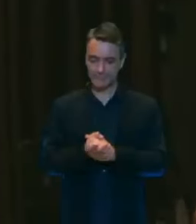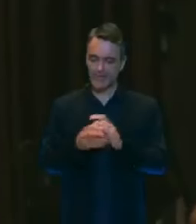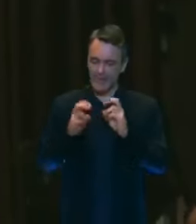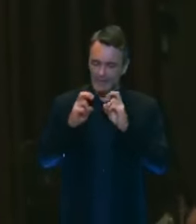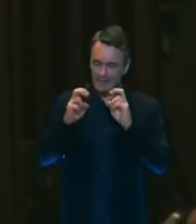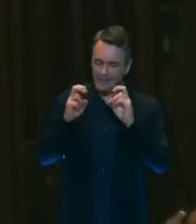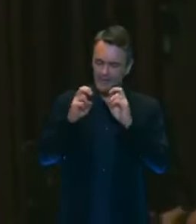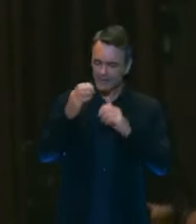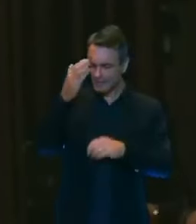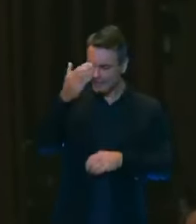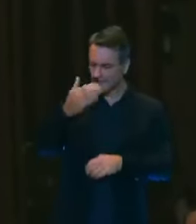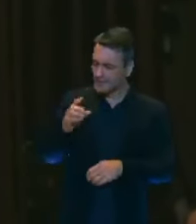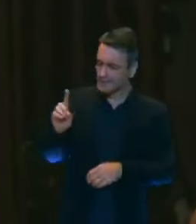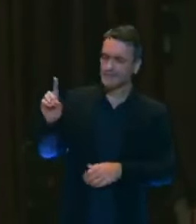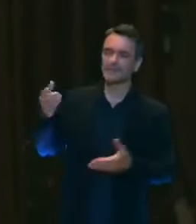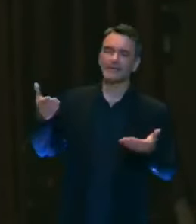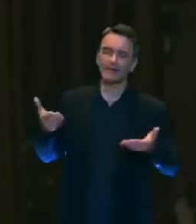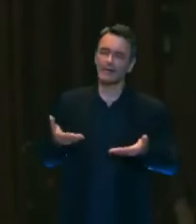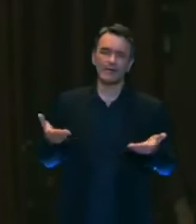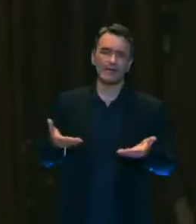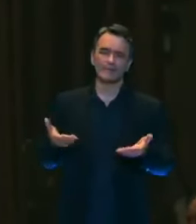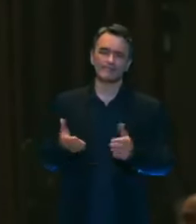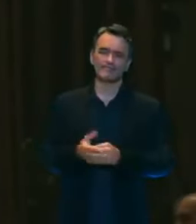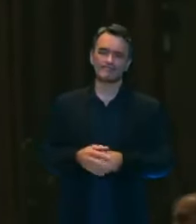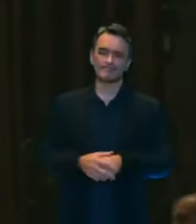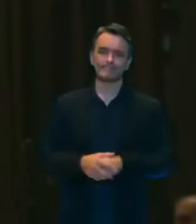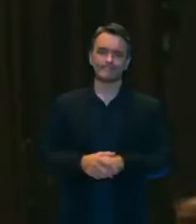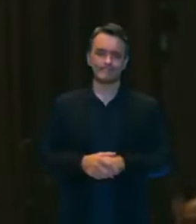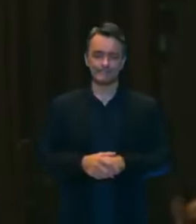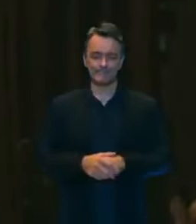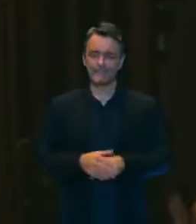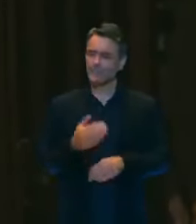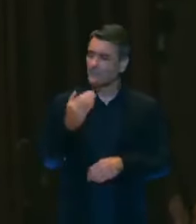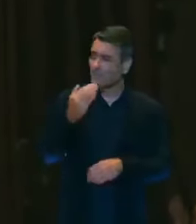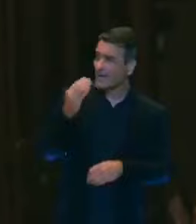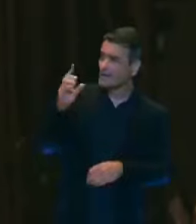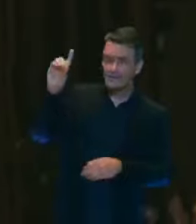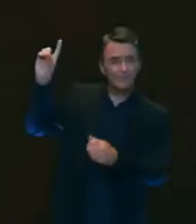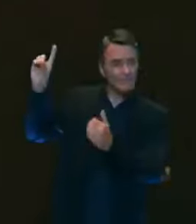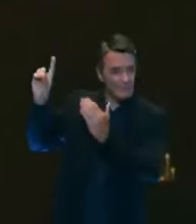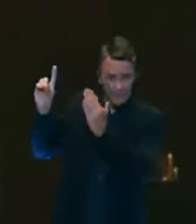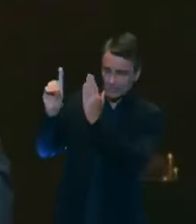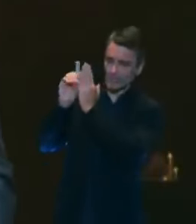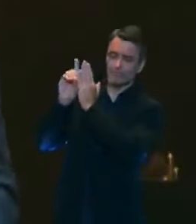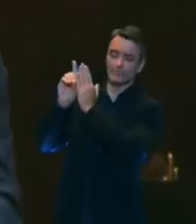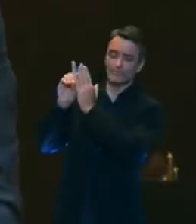clame agora a presença de Deus aonde você está. Peça um encontro.